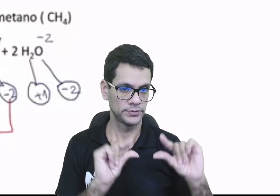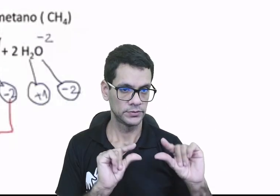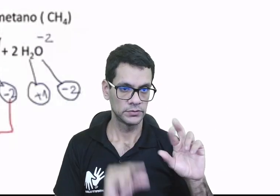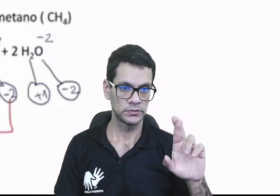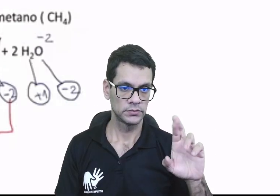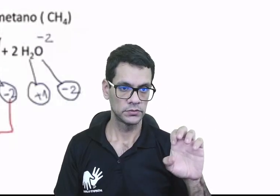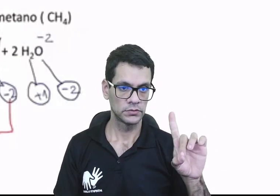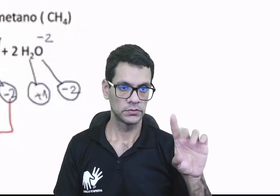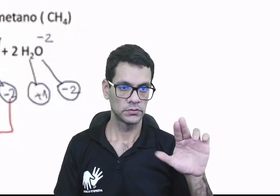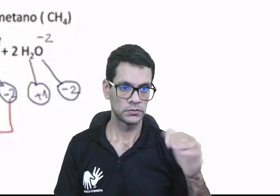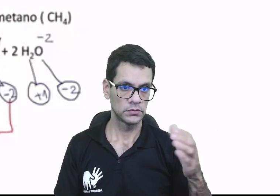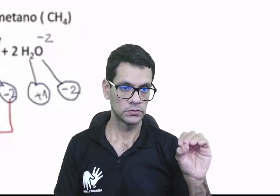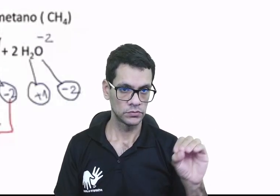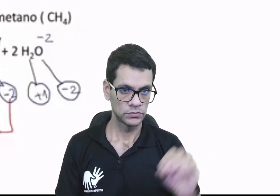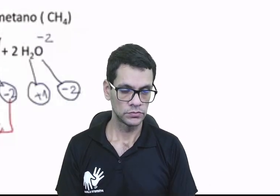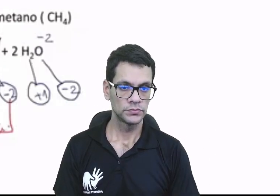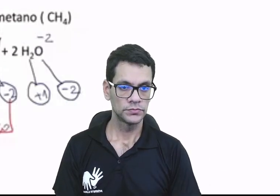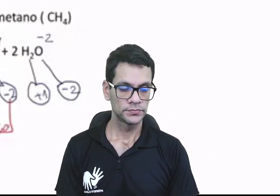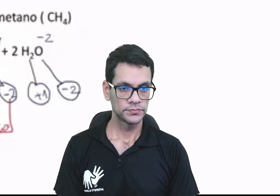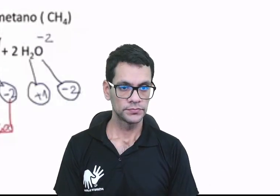redução.